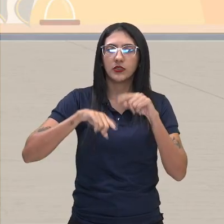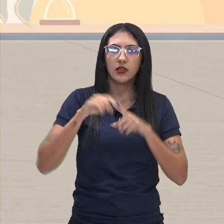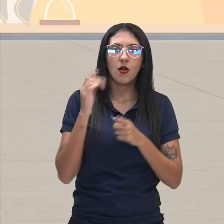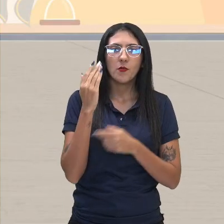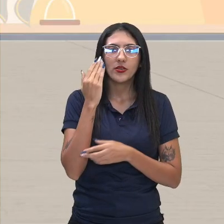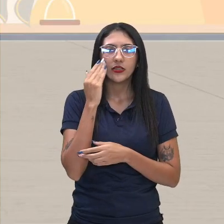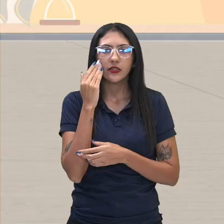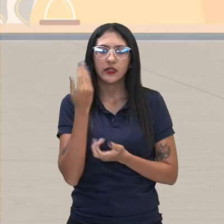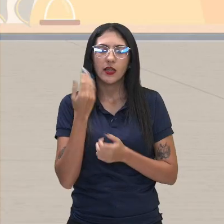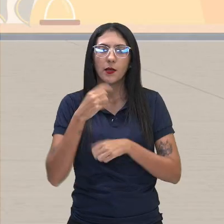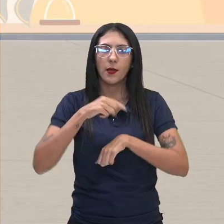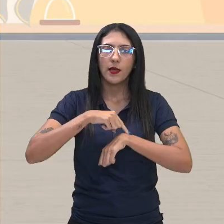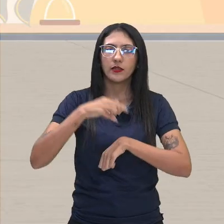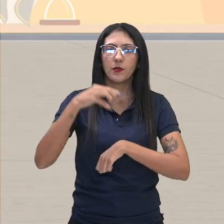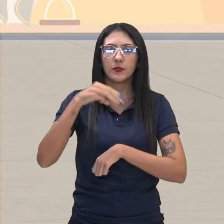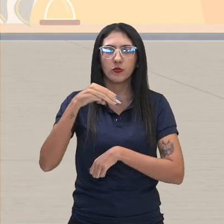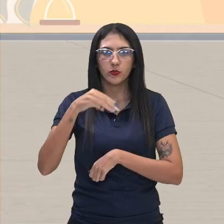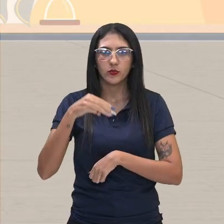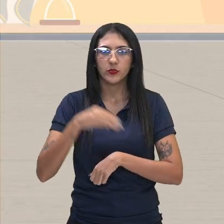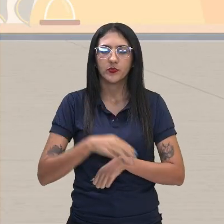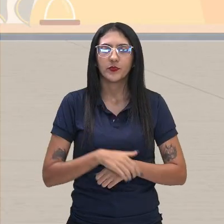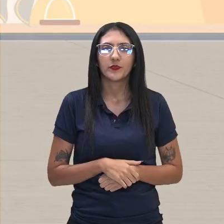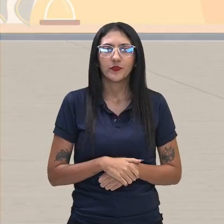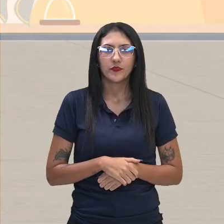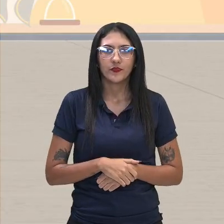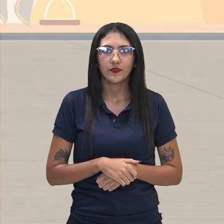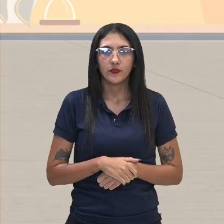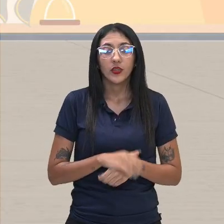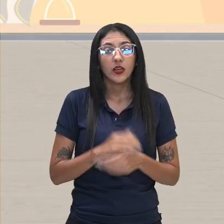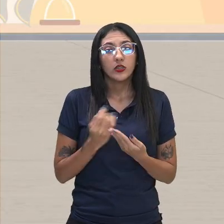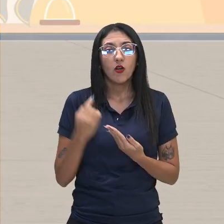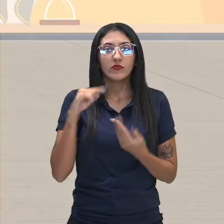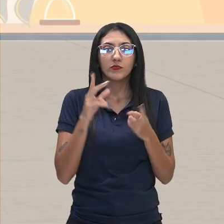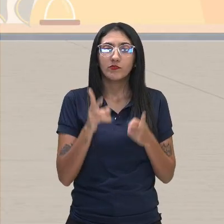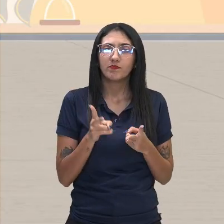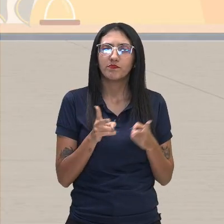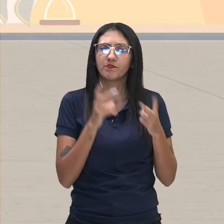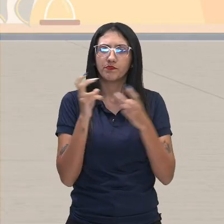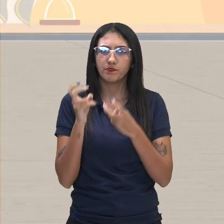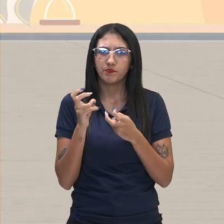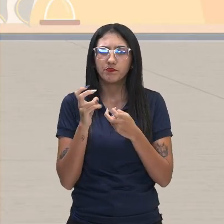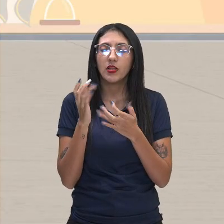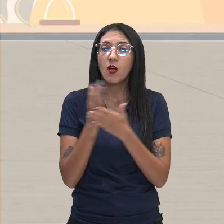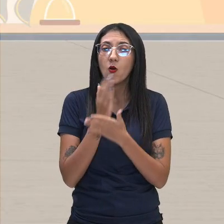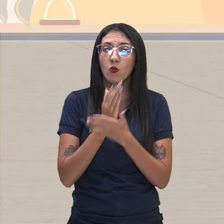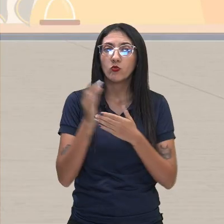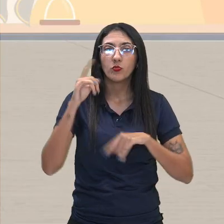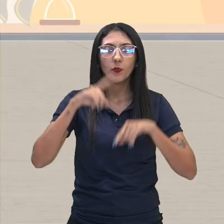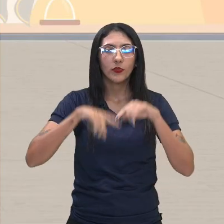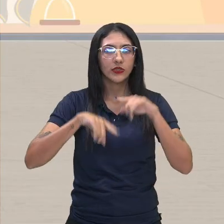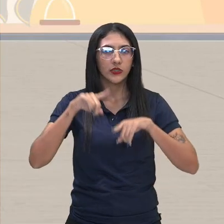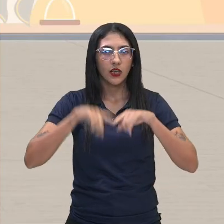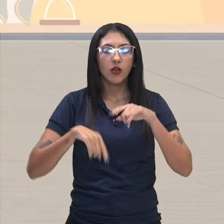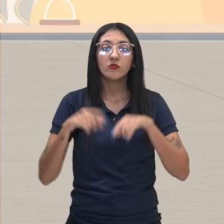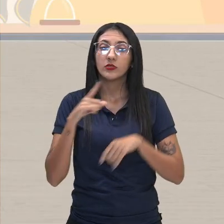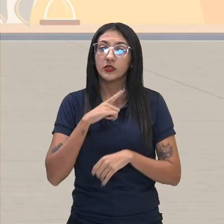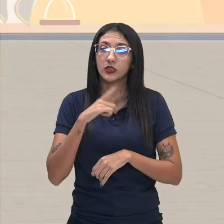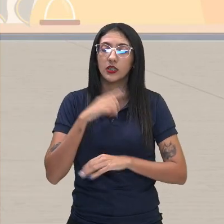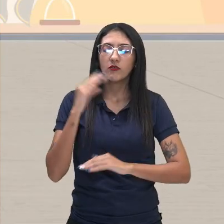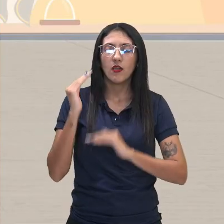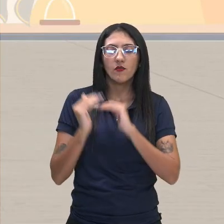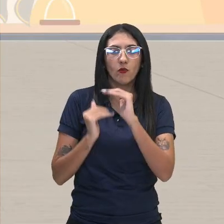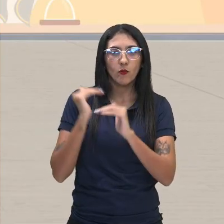minutos. Então você tem e percebe alguns dos instrumentos que foram evoluindo e